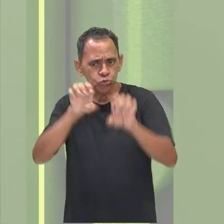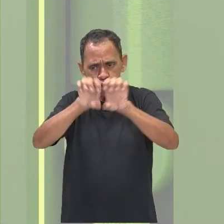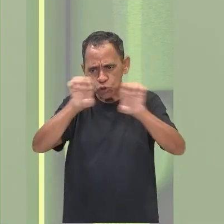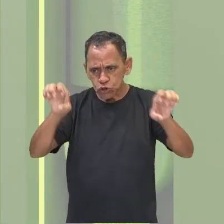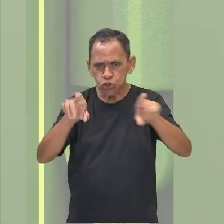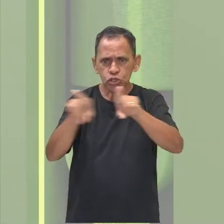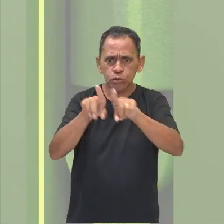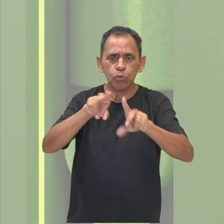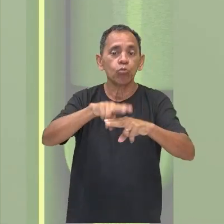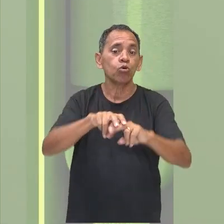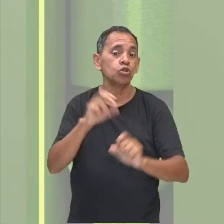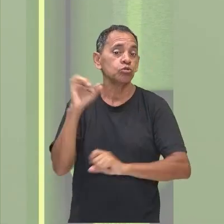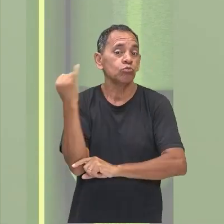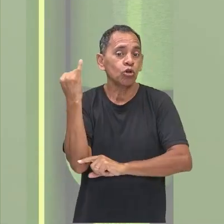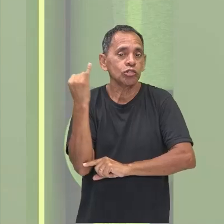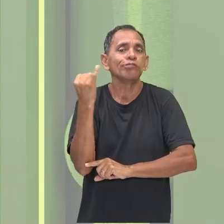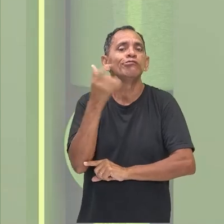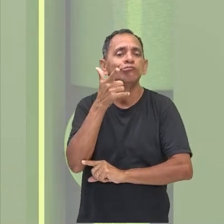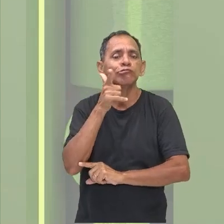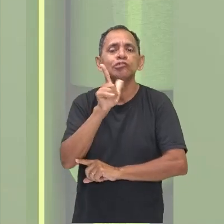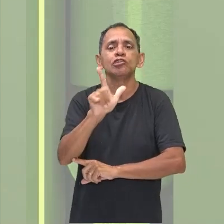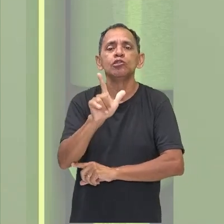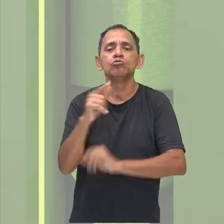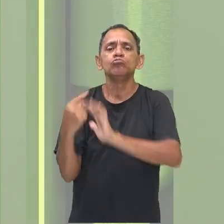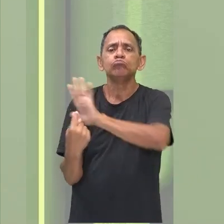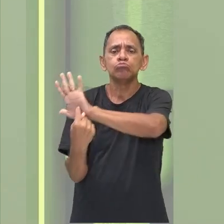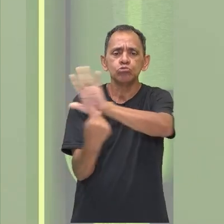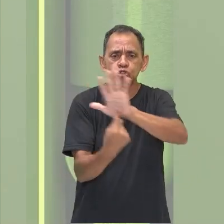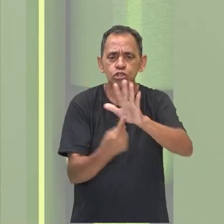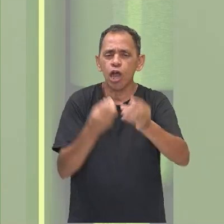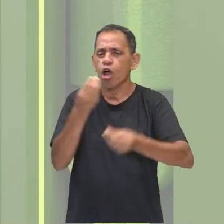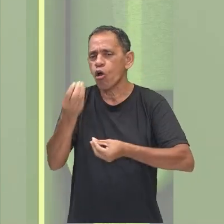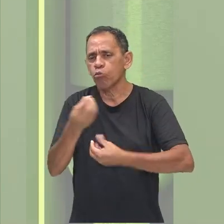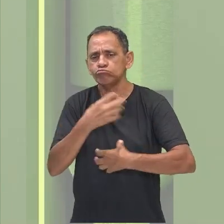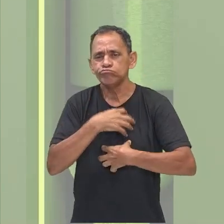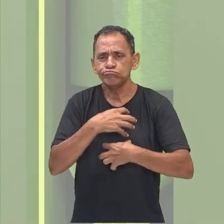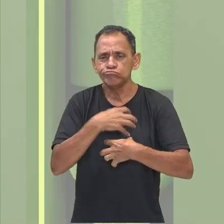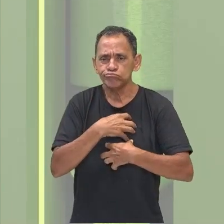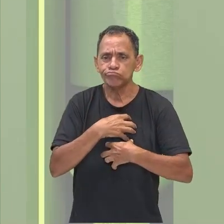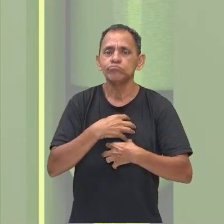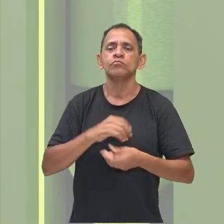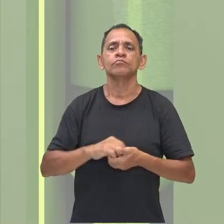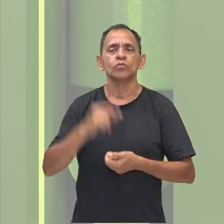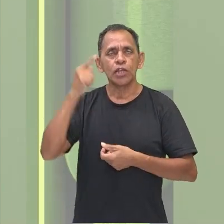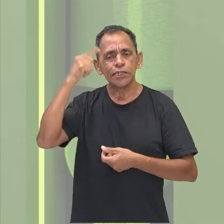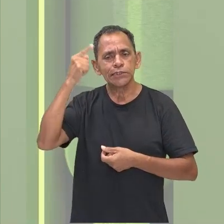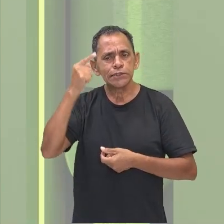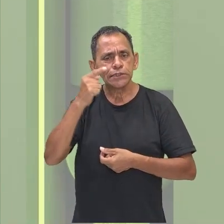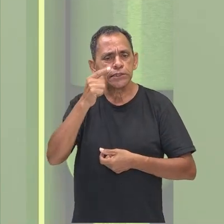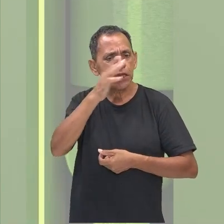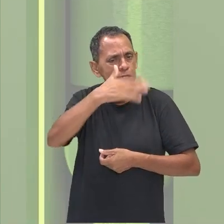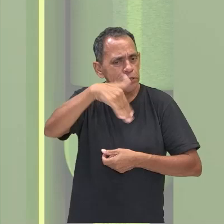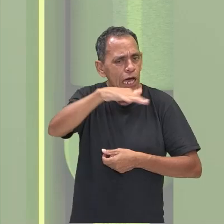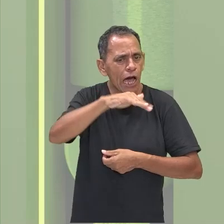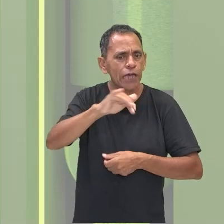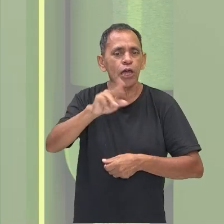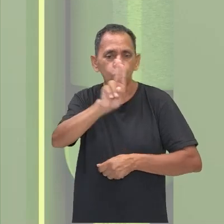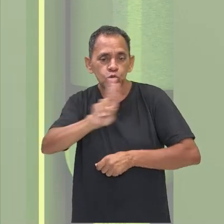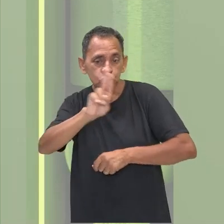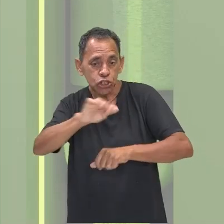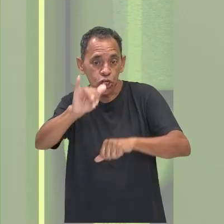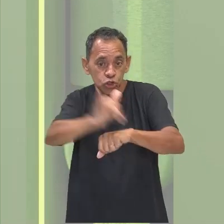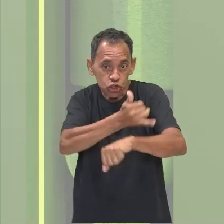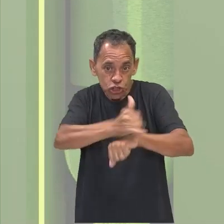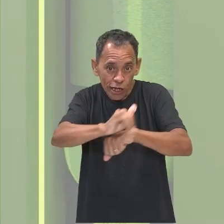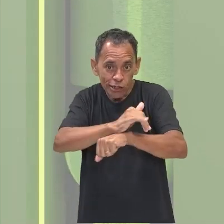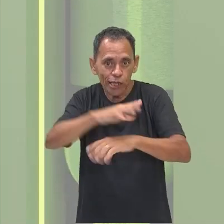importante nós conseguirmos expressar as nossas ideias em termos matemáticos tá pessoal E aí para tu ter